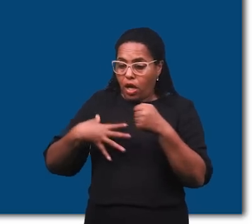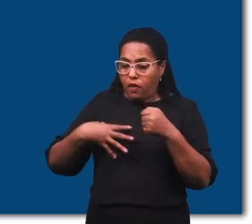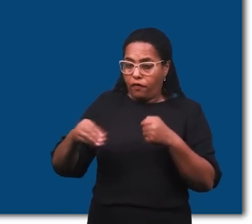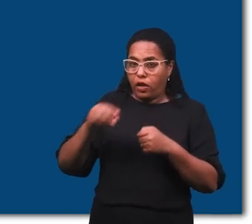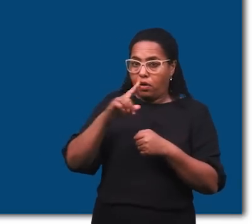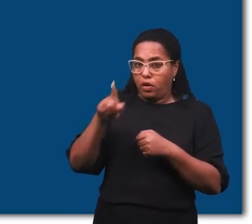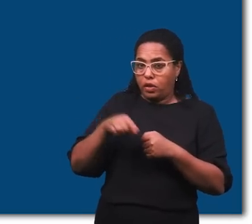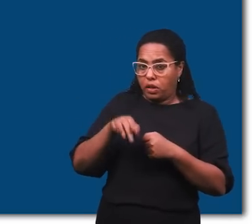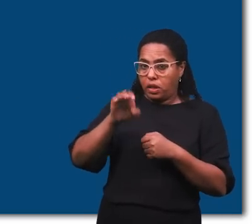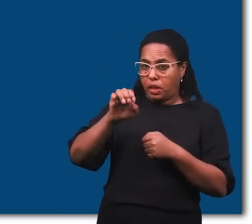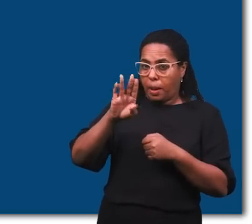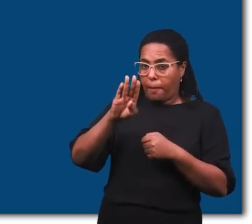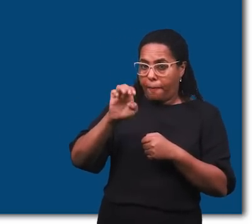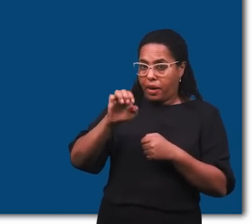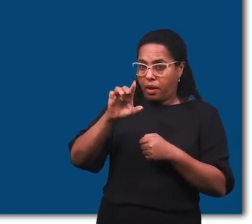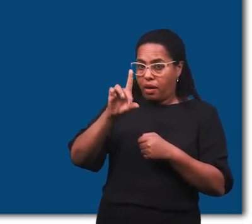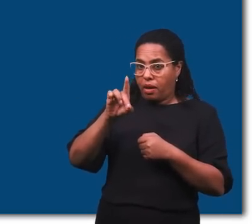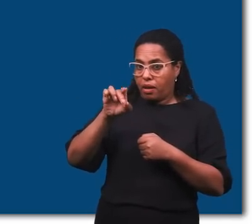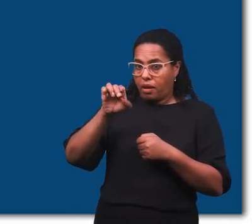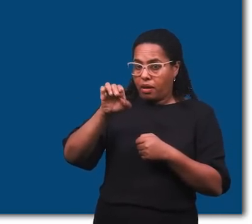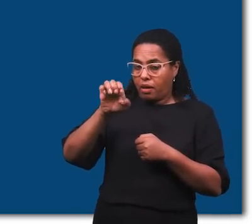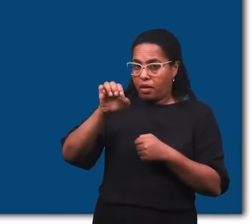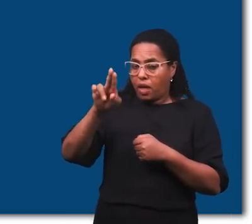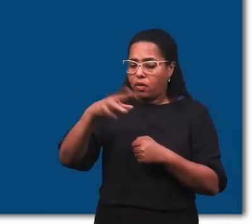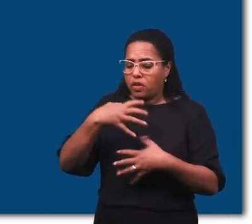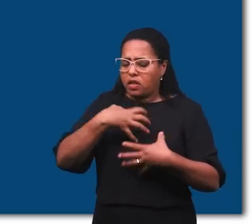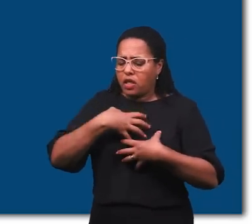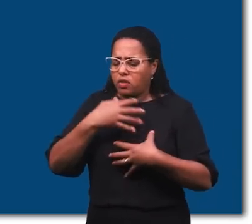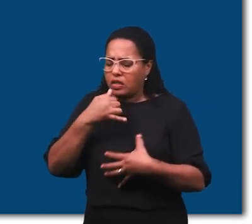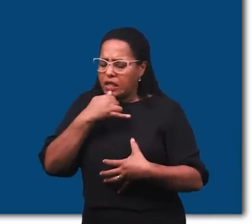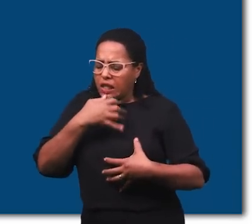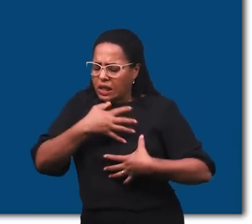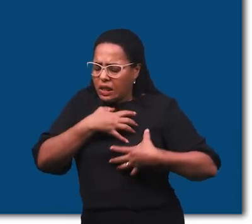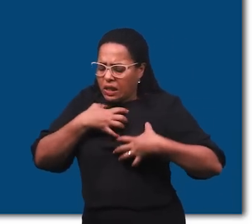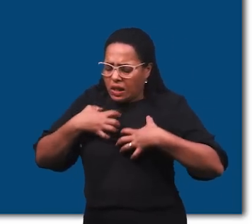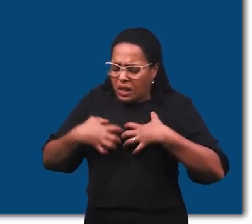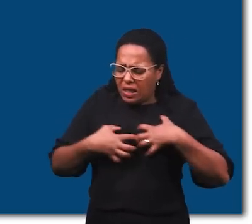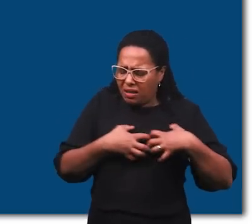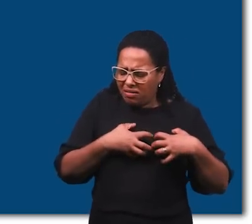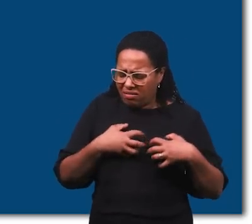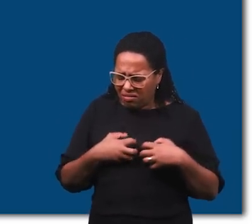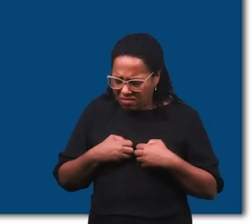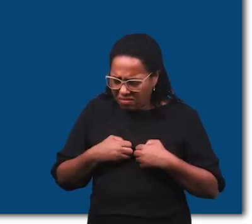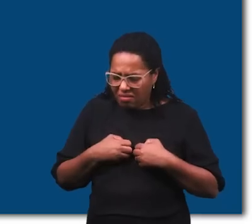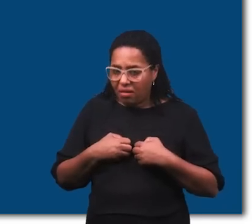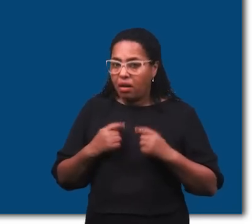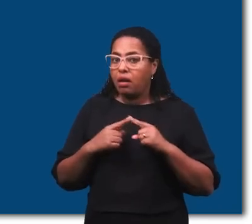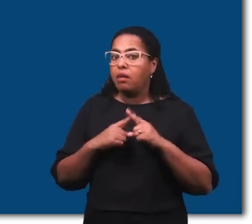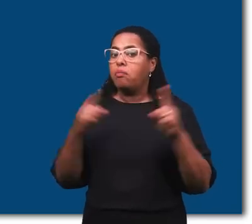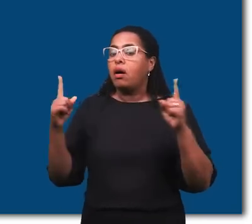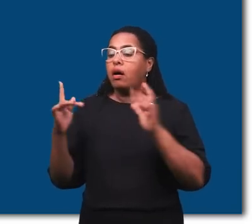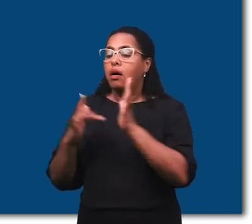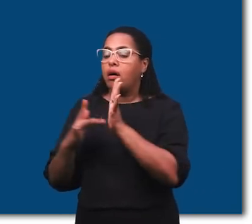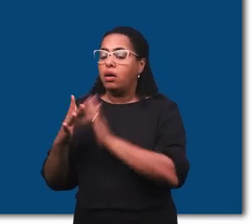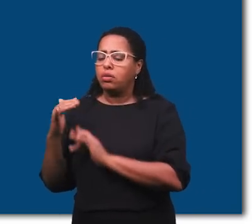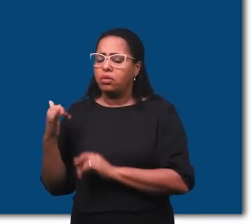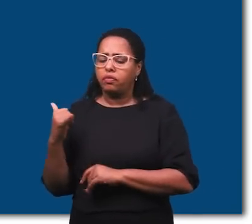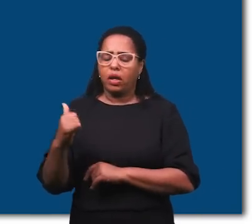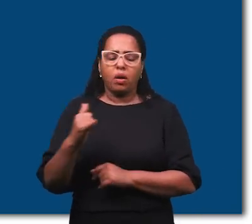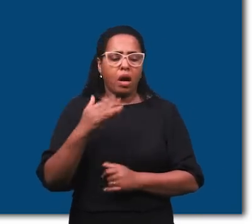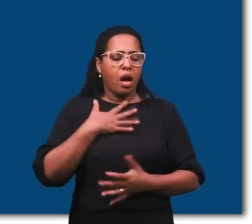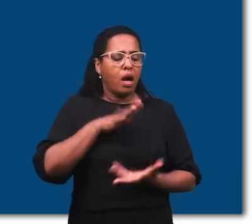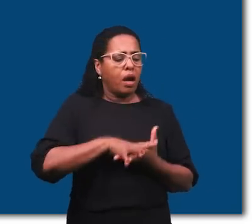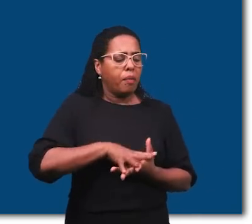Zebedeu, começou a entristecer-se e a angustiar-se muito. Então lhes disse: a minha